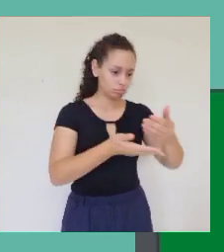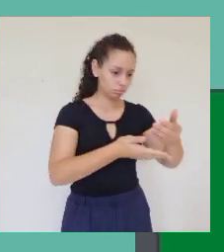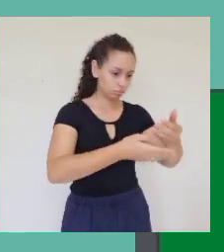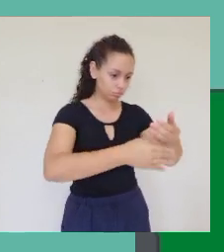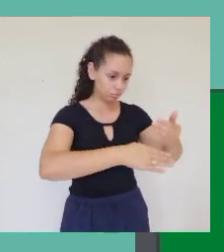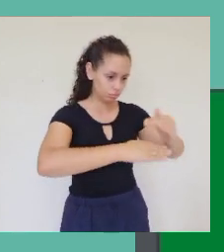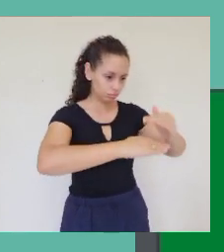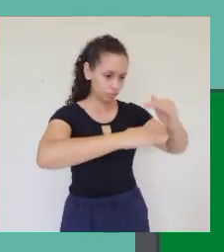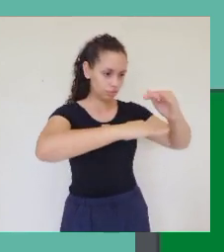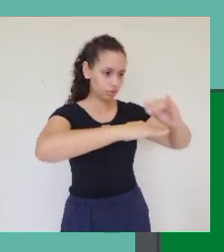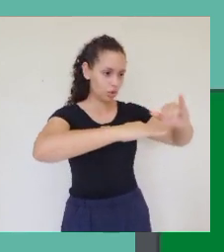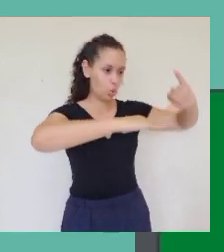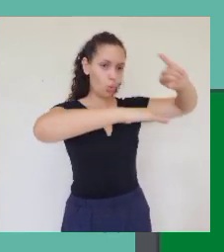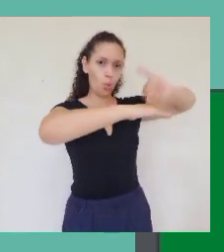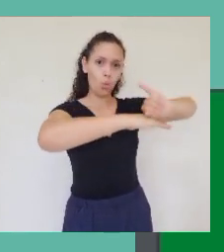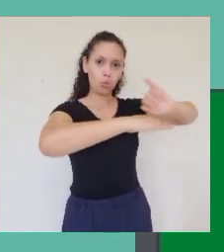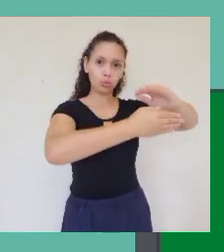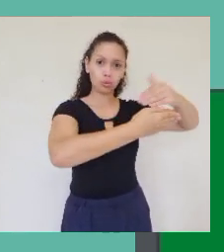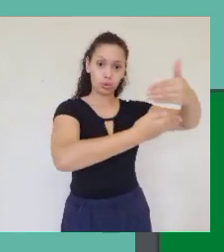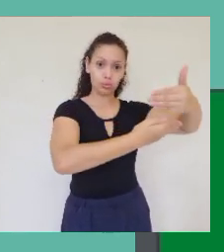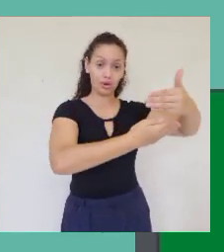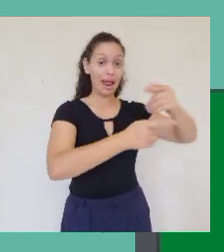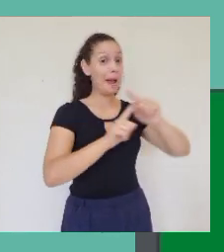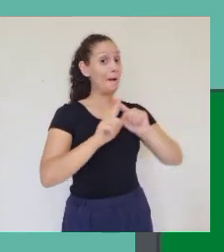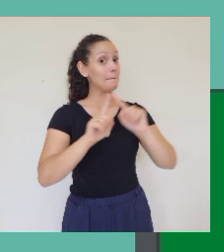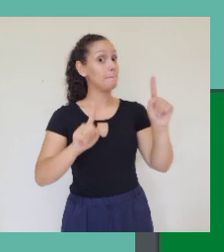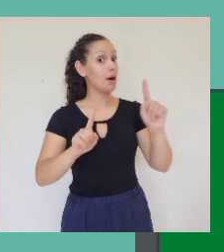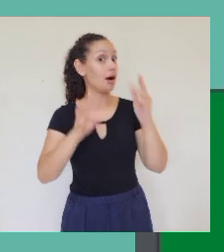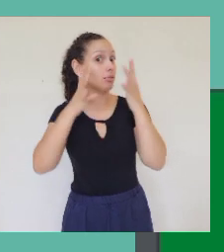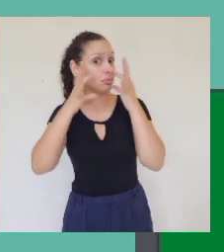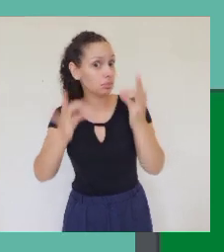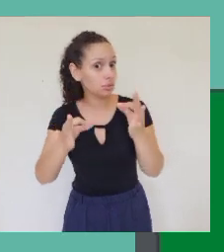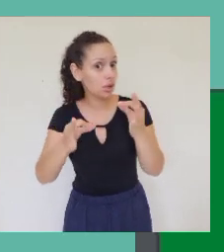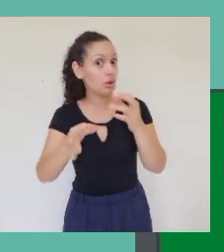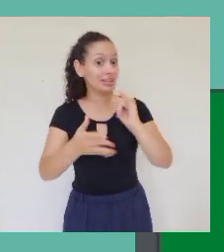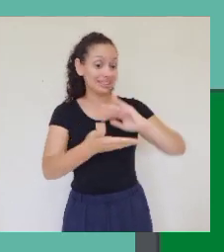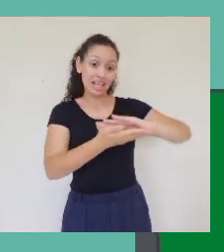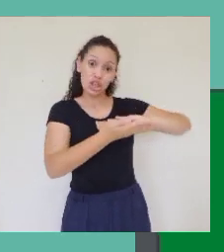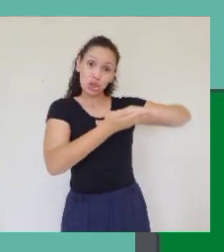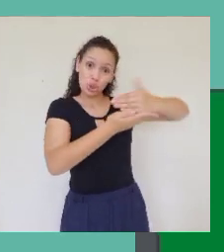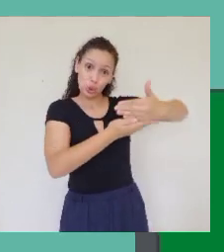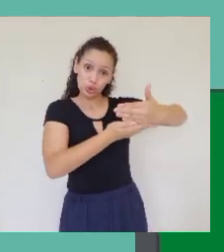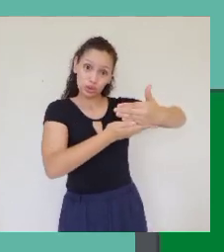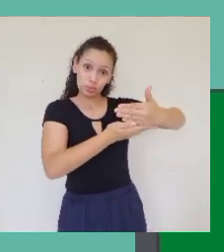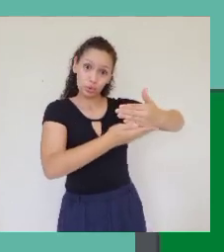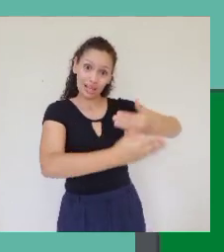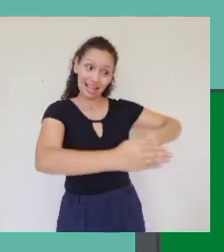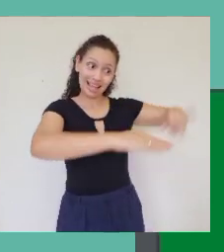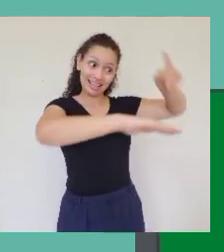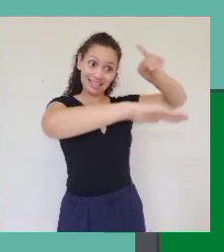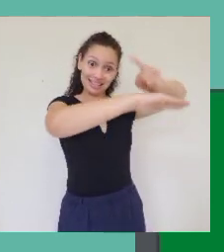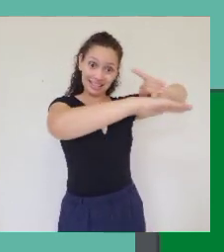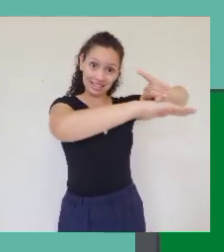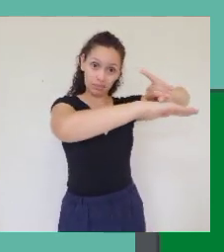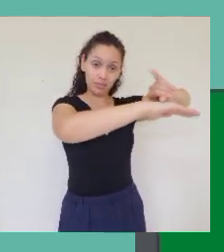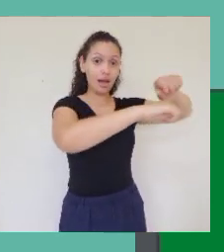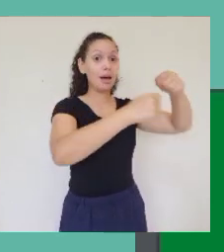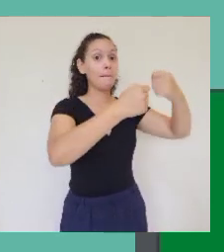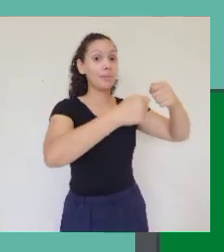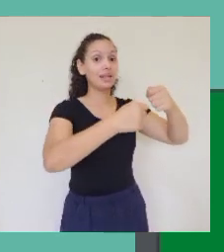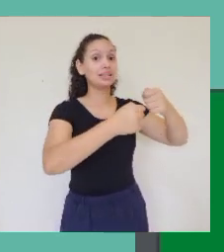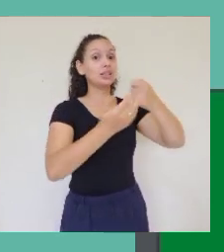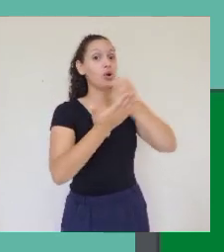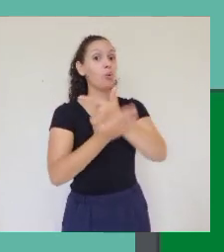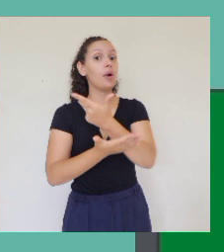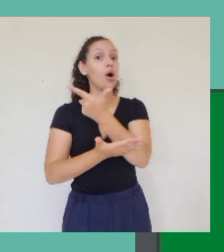um pouco mais alto. Mas atenção, se você for adquirir um suporte desse, é muito importante que você tenha um outro teclado, porque senão você vai começar a digitar